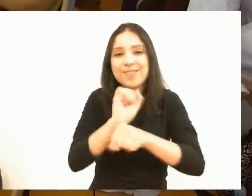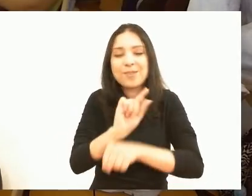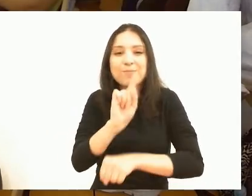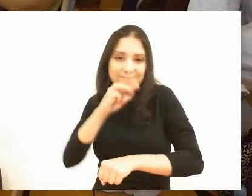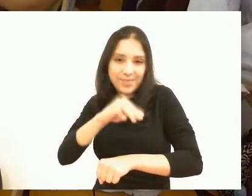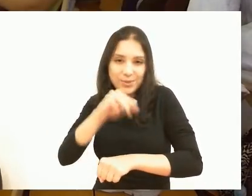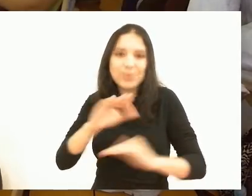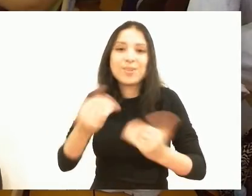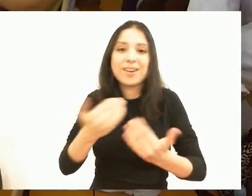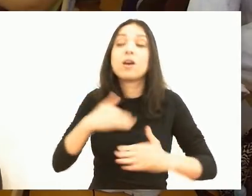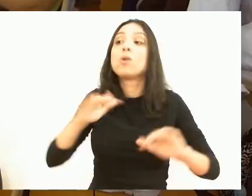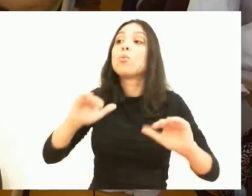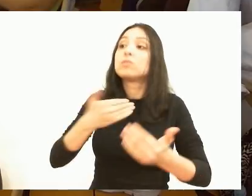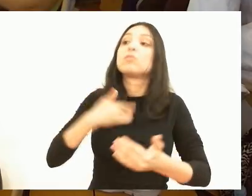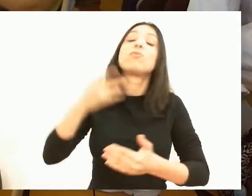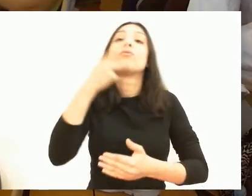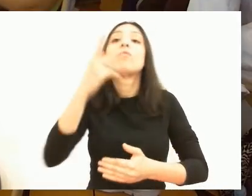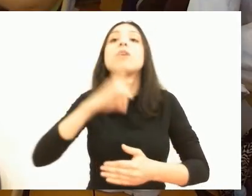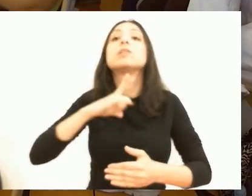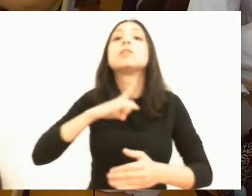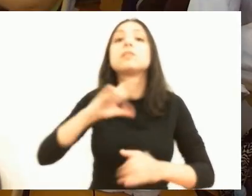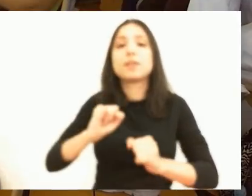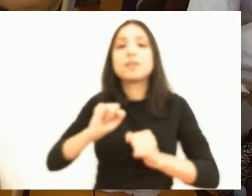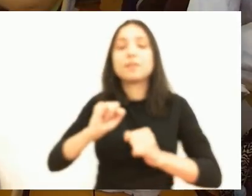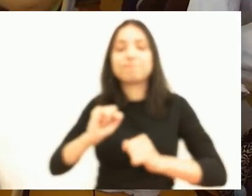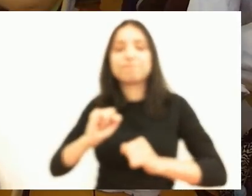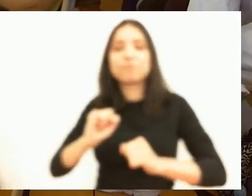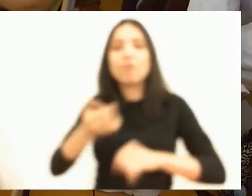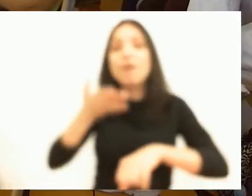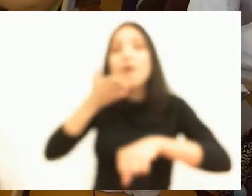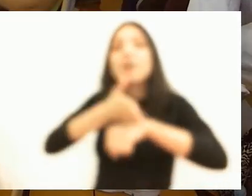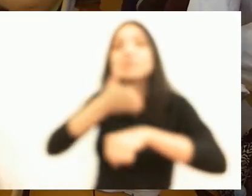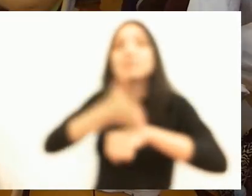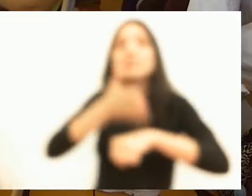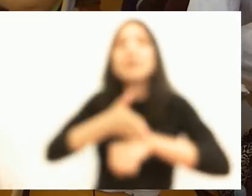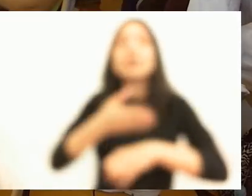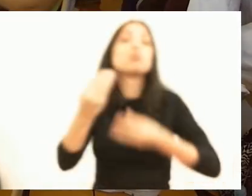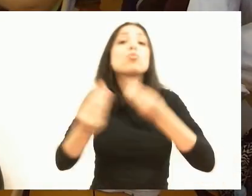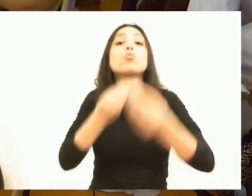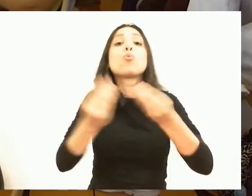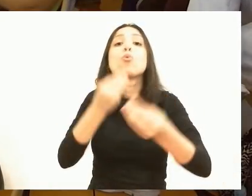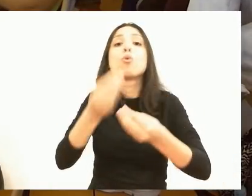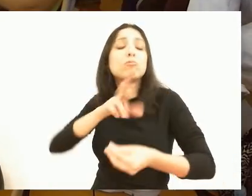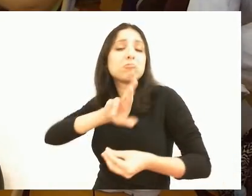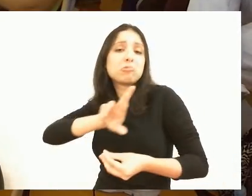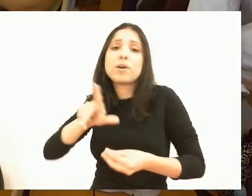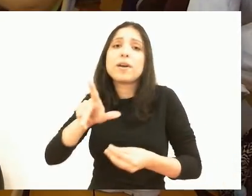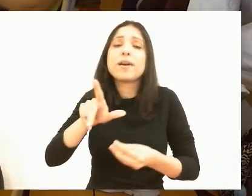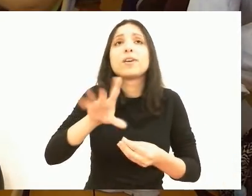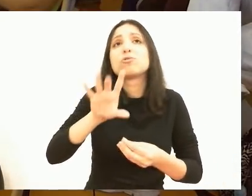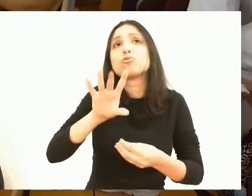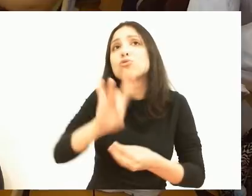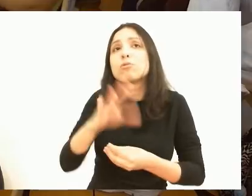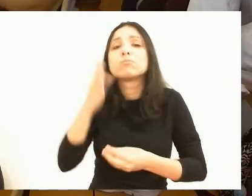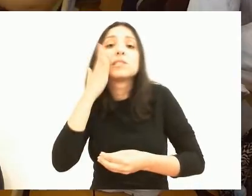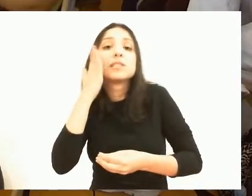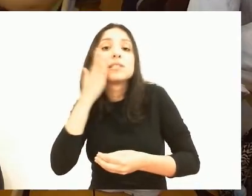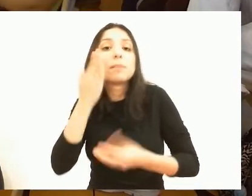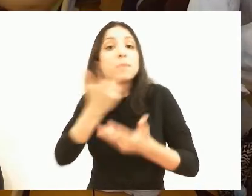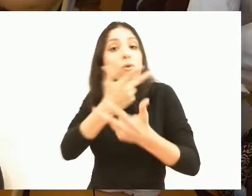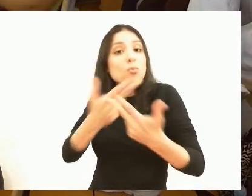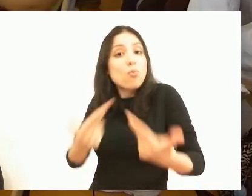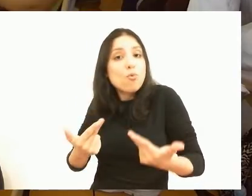então quando eu falo que têm acesso não é saber coisas